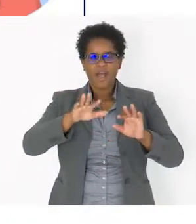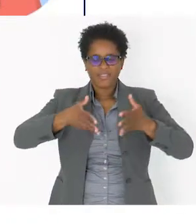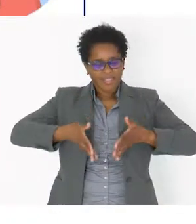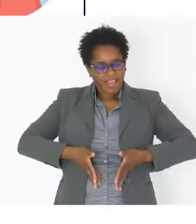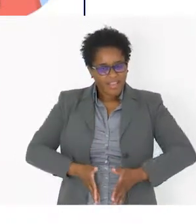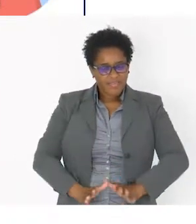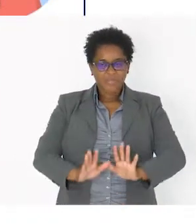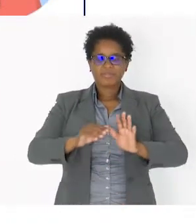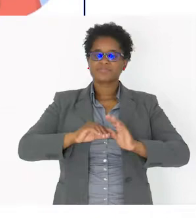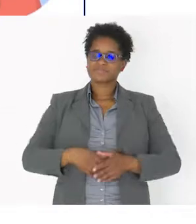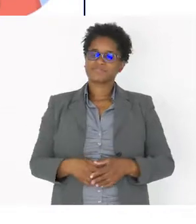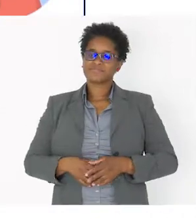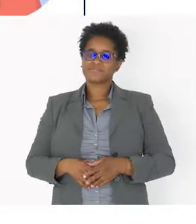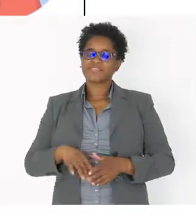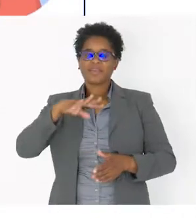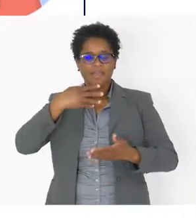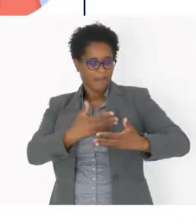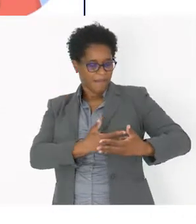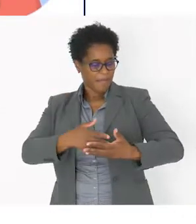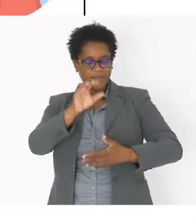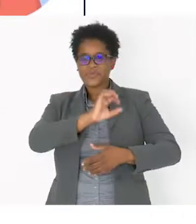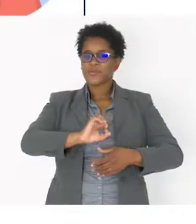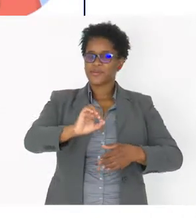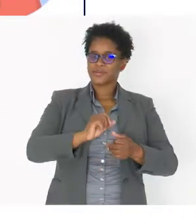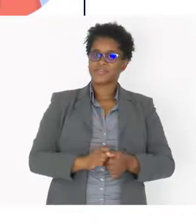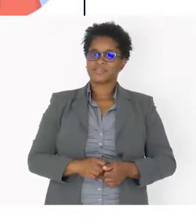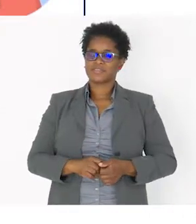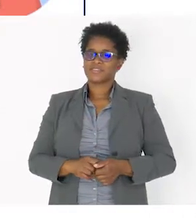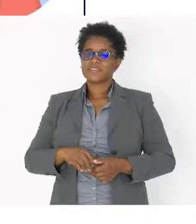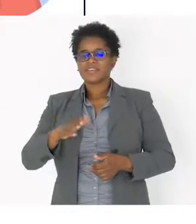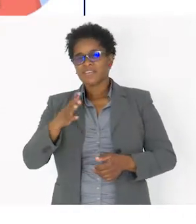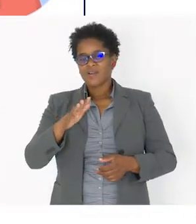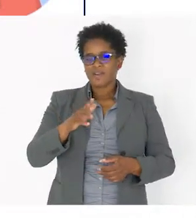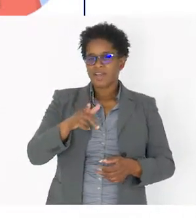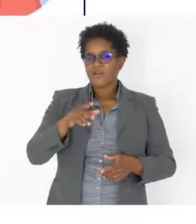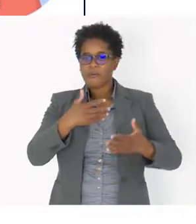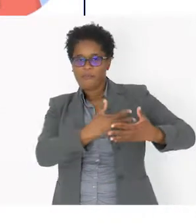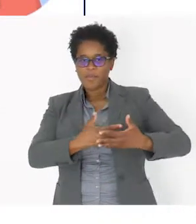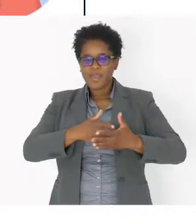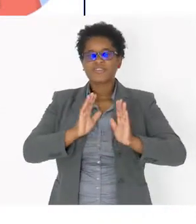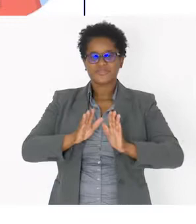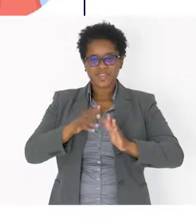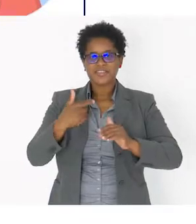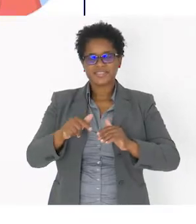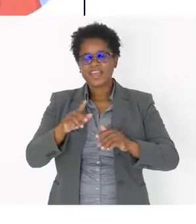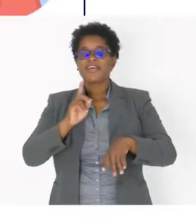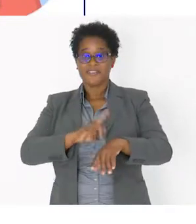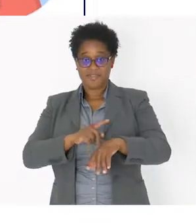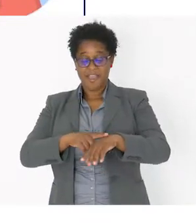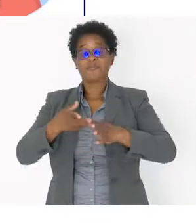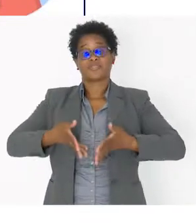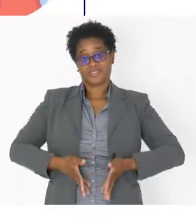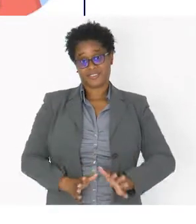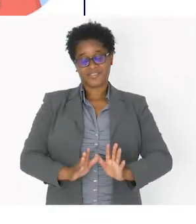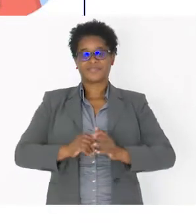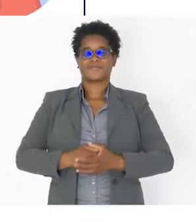a dar à luz ao seu bebê. Ou seja, o bebê já está na época de